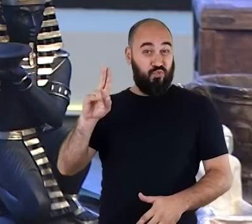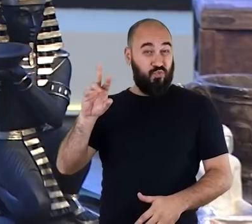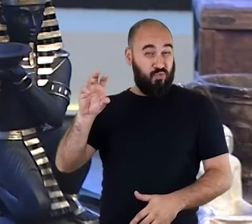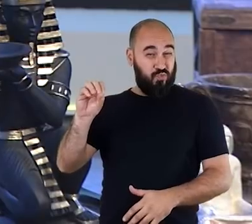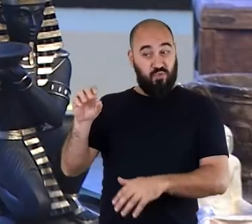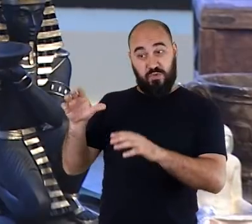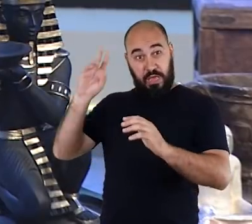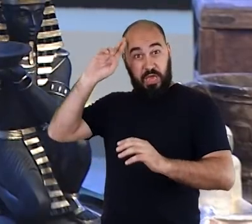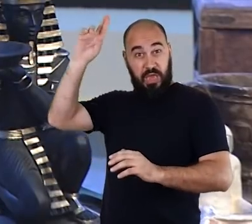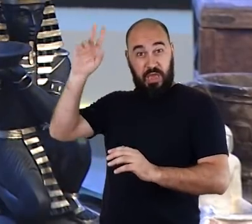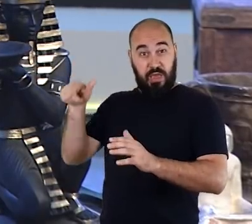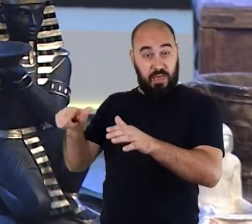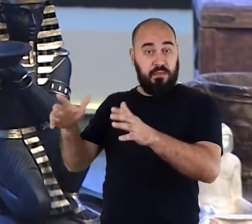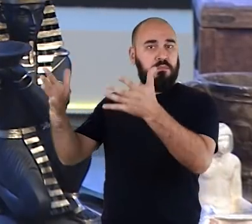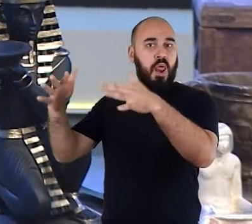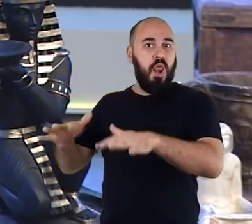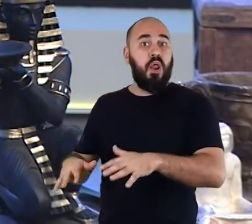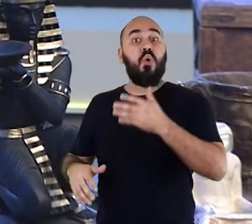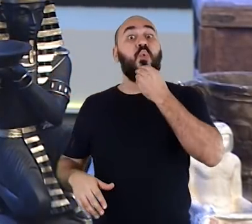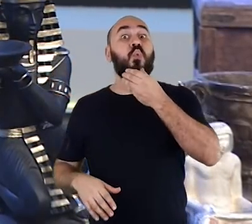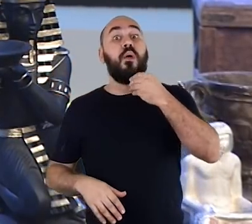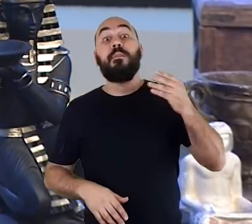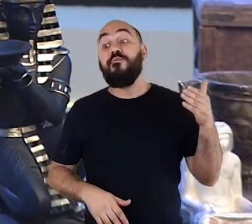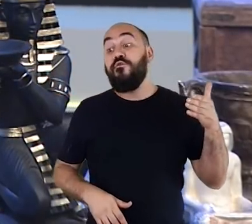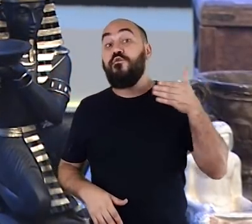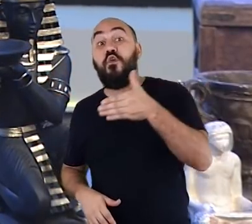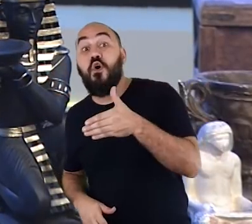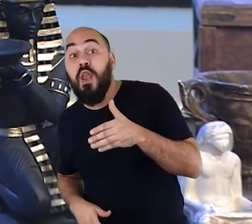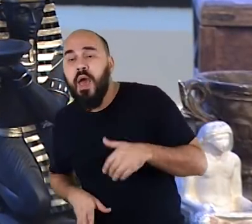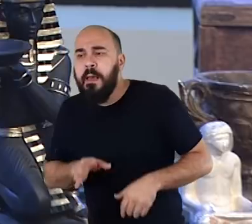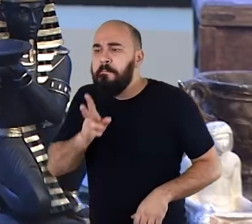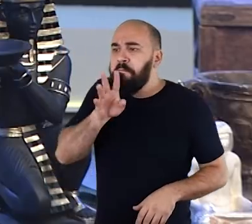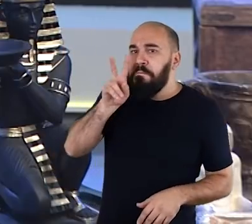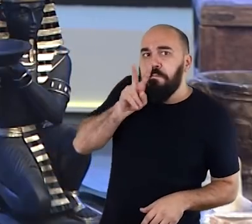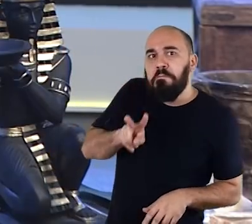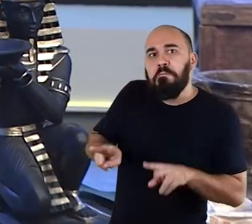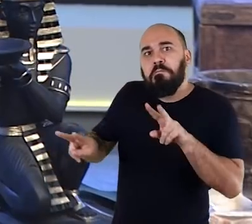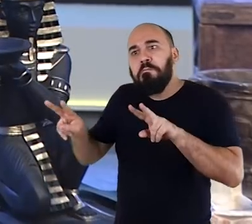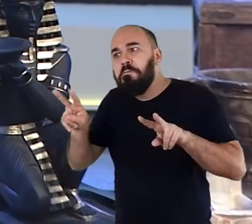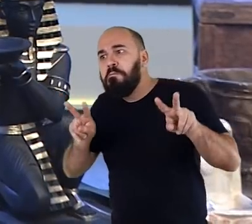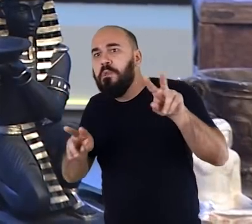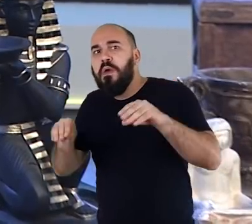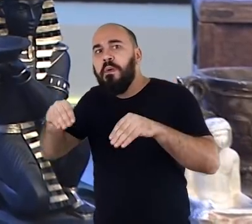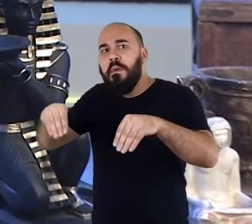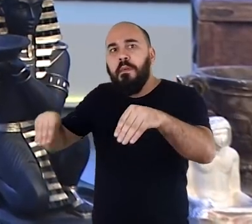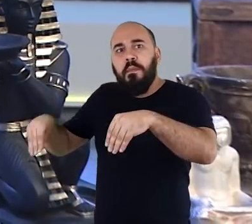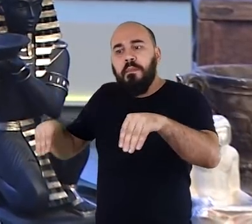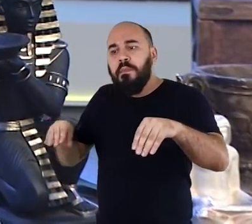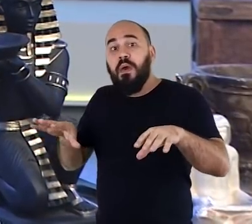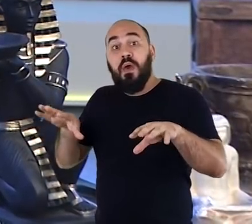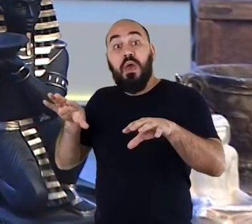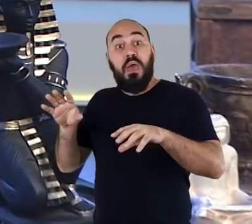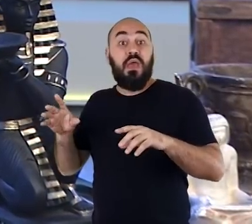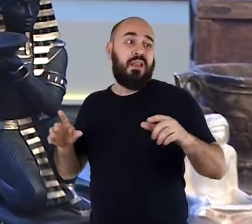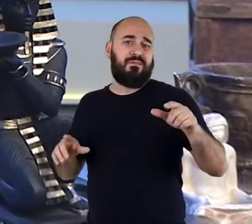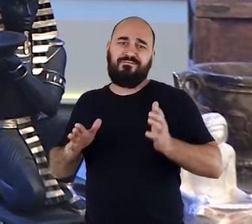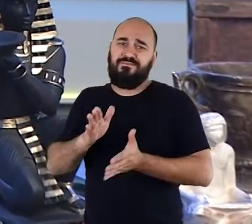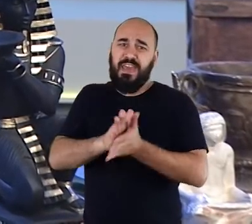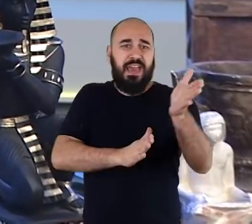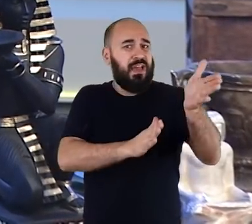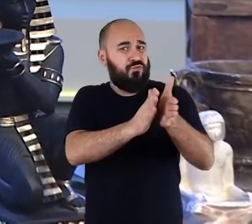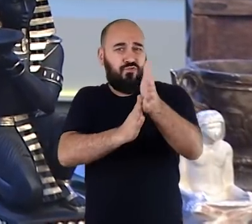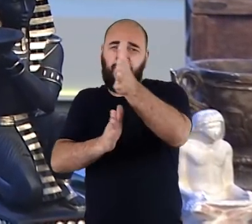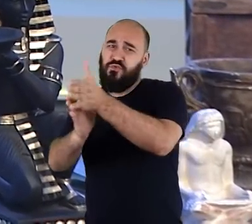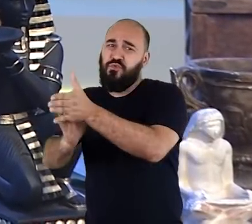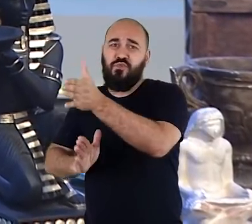região ali da Jordânia, embora ele estava residindo em Jerusalém. Mas ele fez viagens por todos os territórios ali,